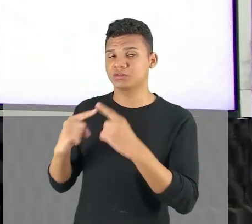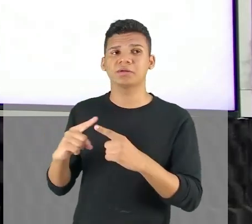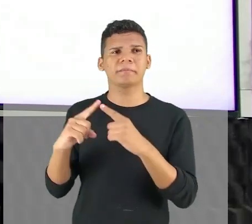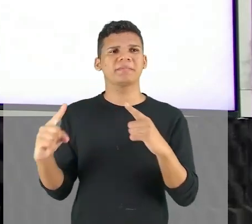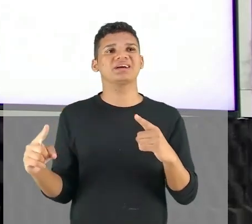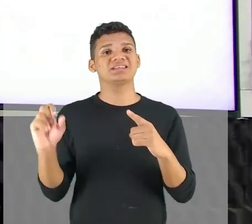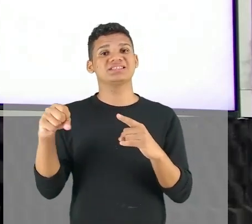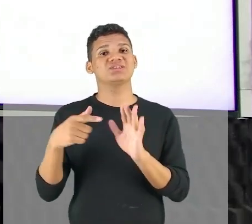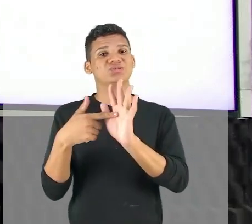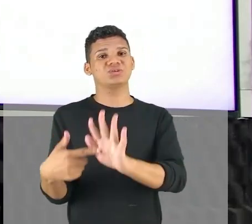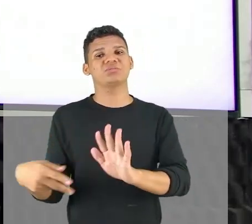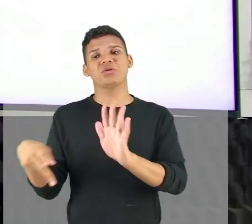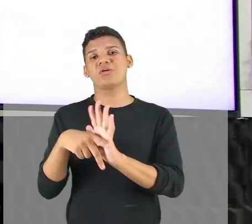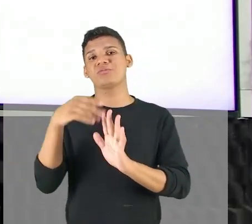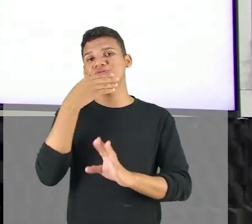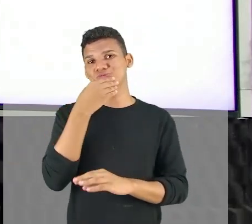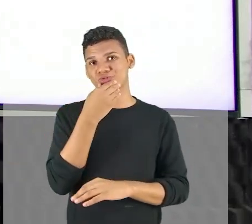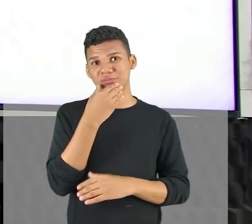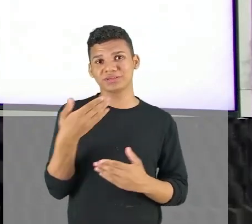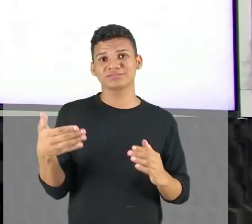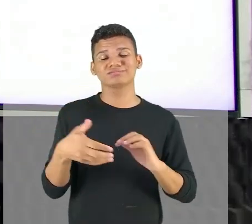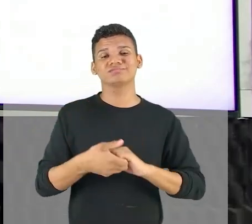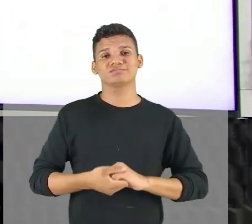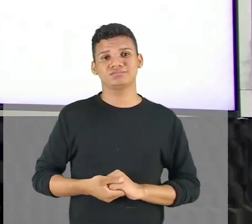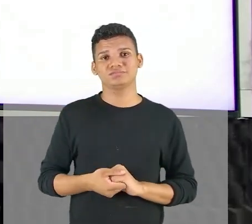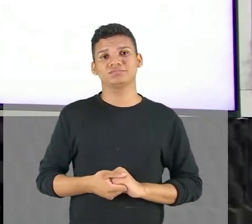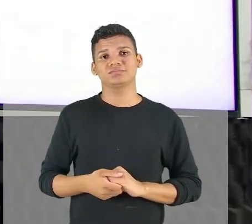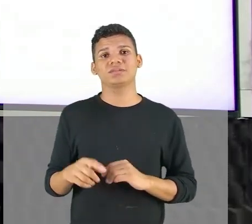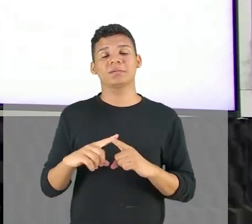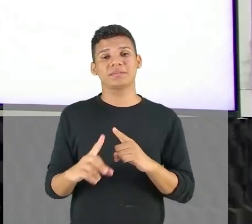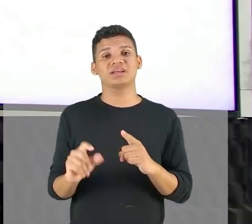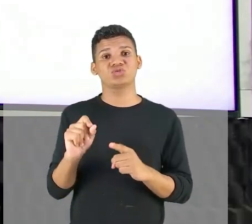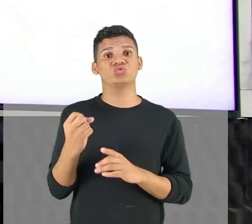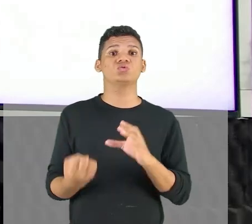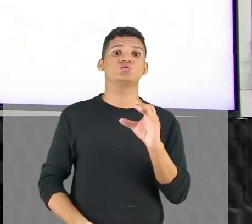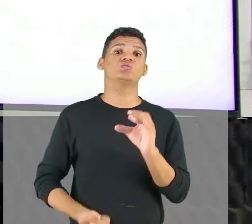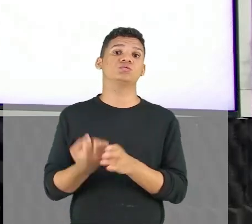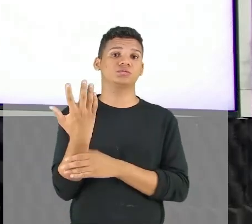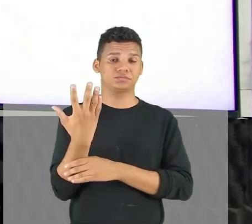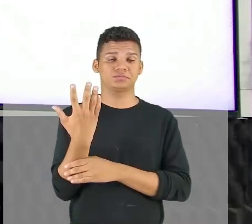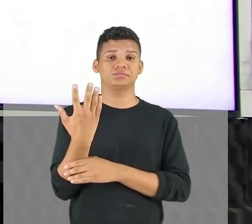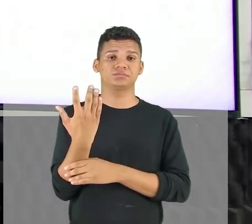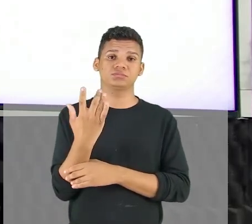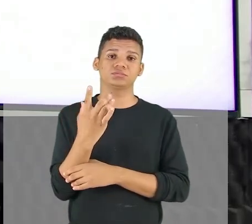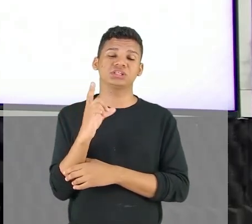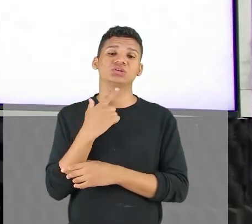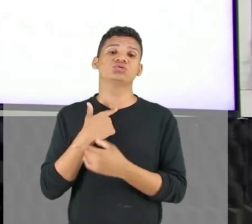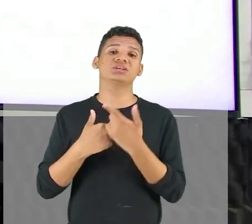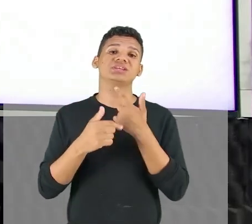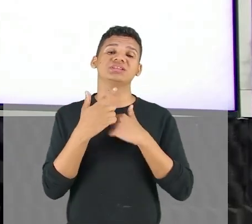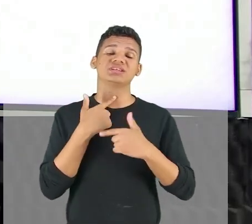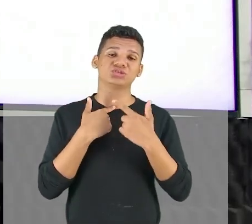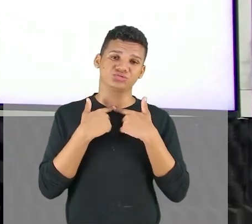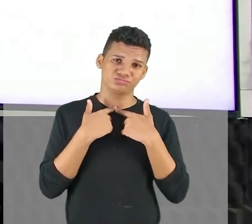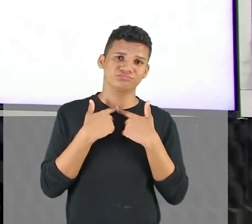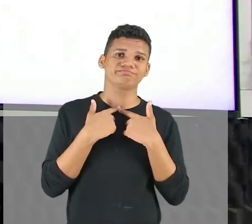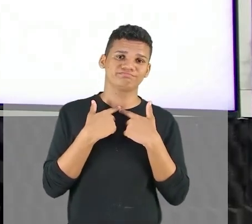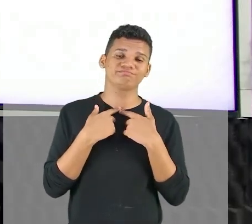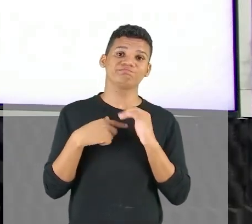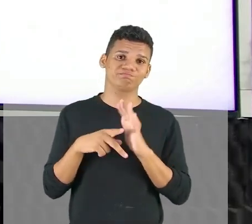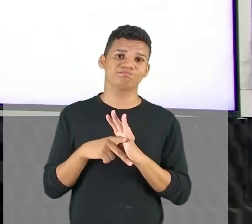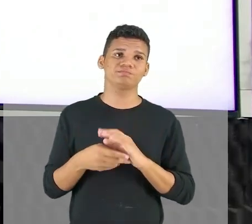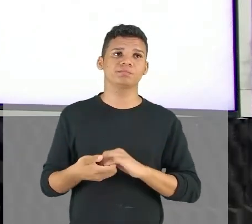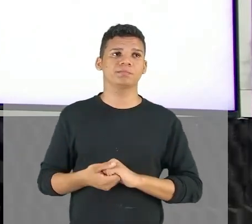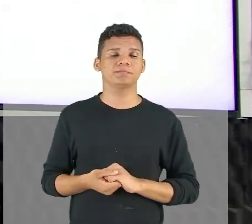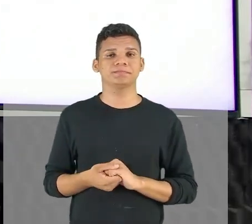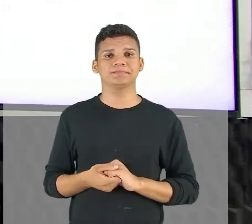foi imposta aos homens, né? E isso vai minguar, né, a sua vontade de potência, né?